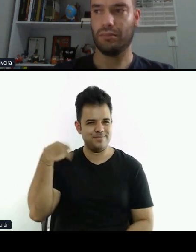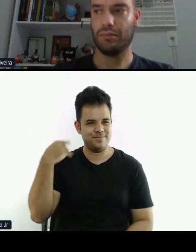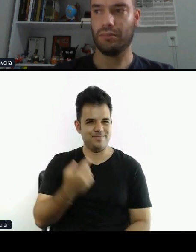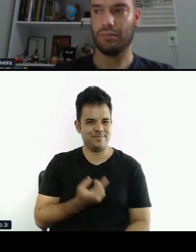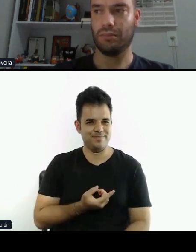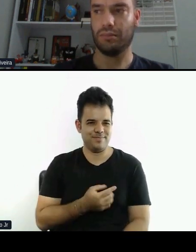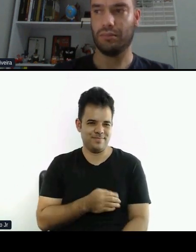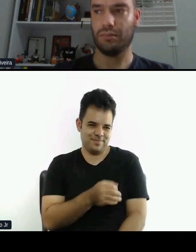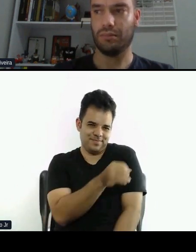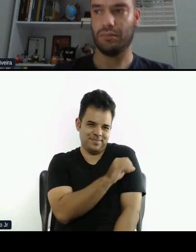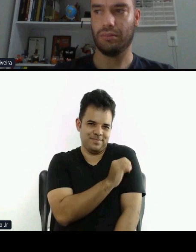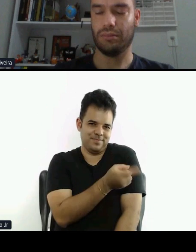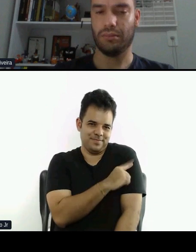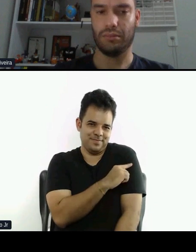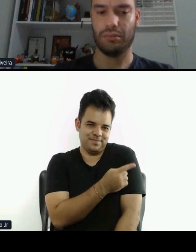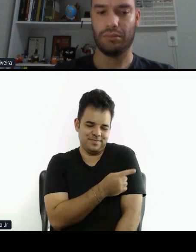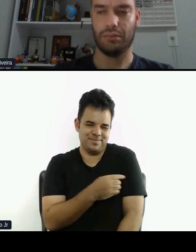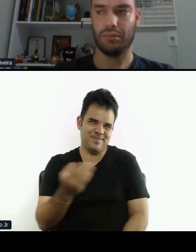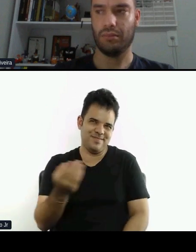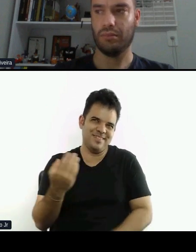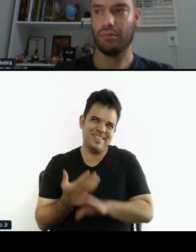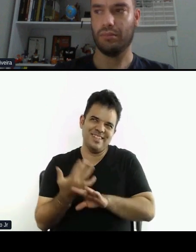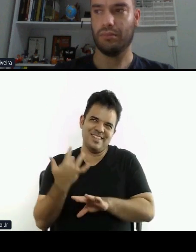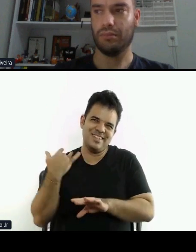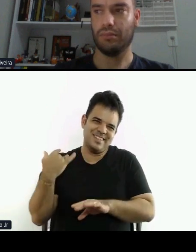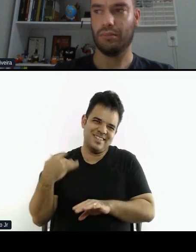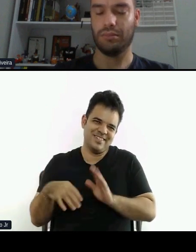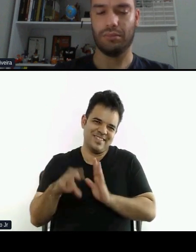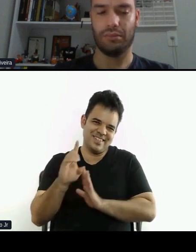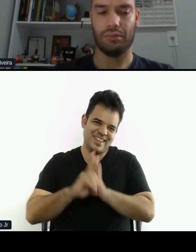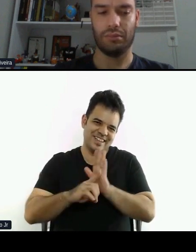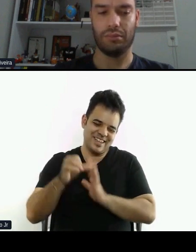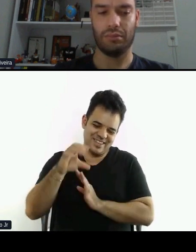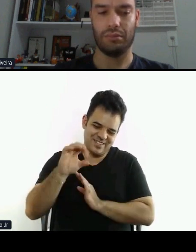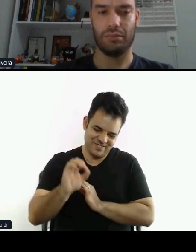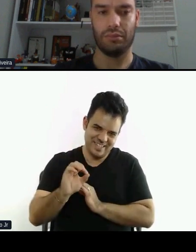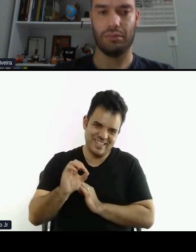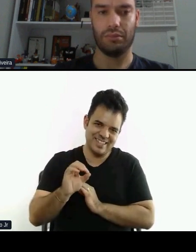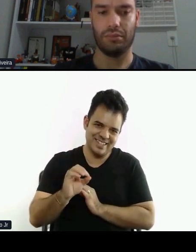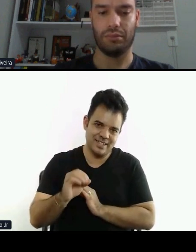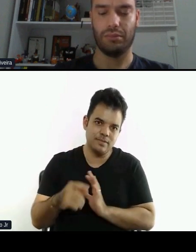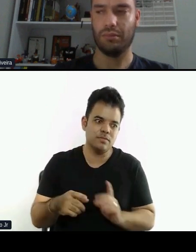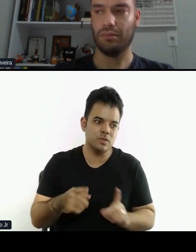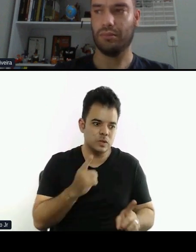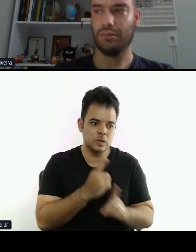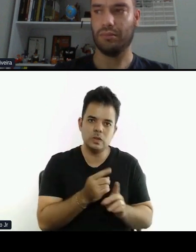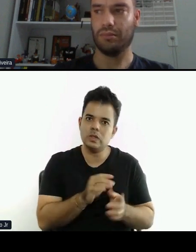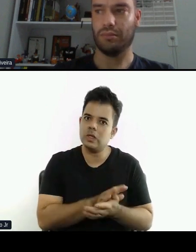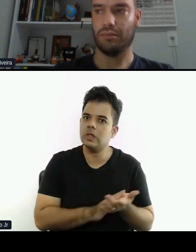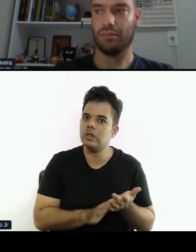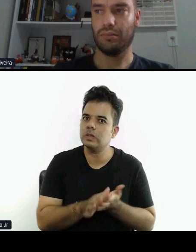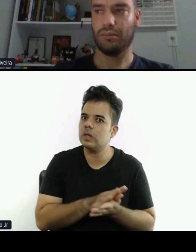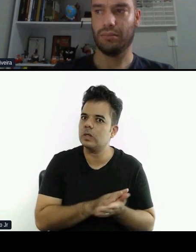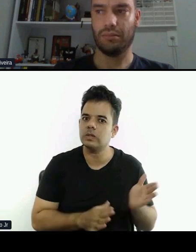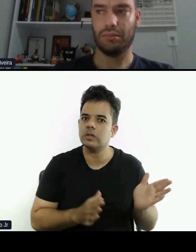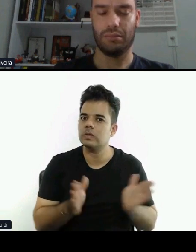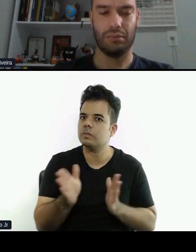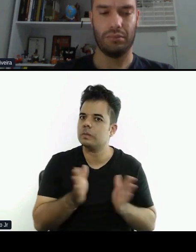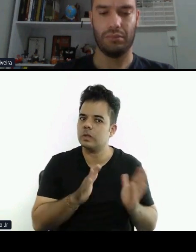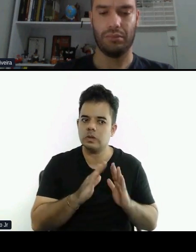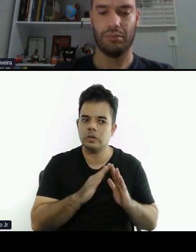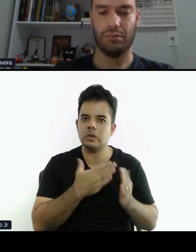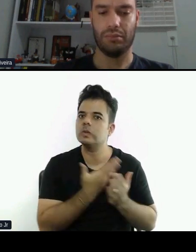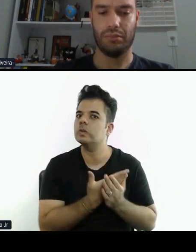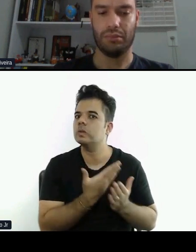de 90, né? Então, ali na década de 90, a gente ainda não encontrava acessibilidade. Escola